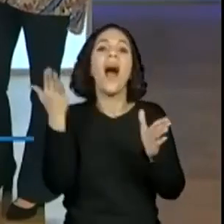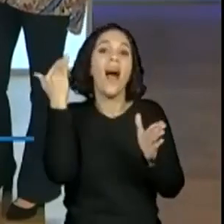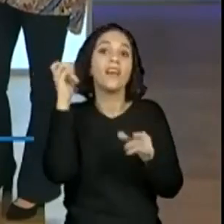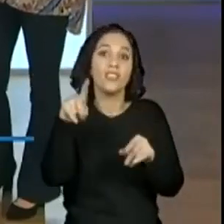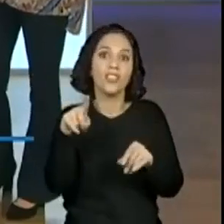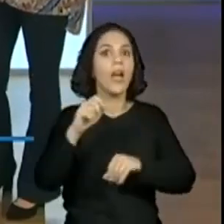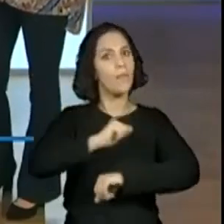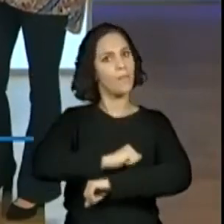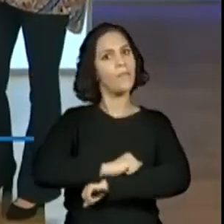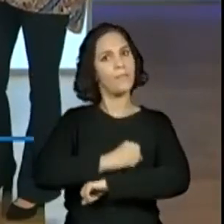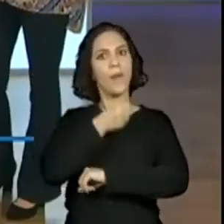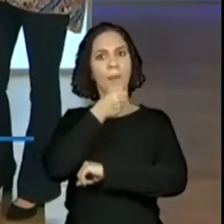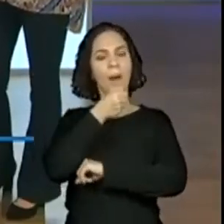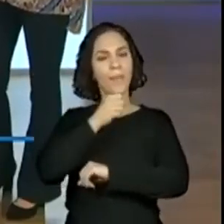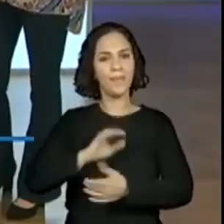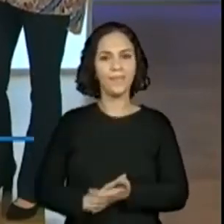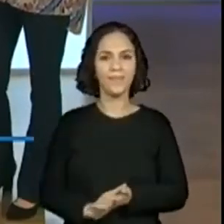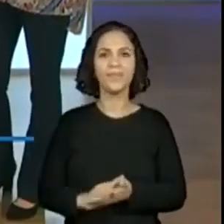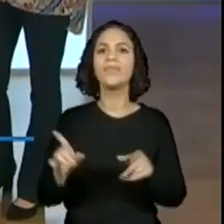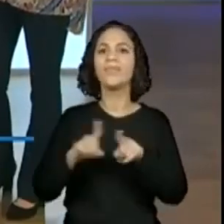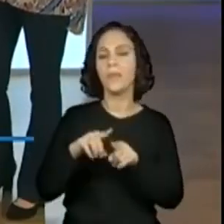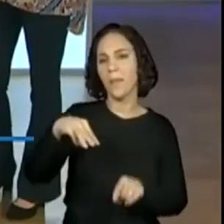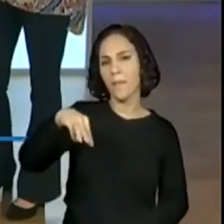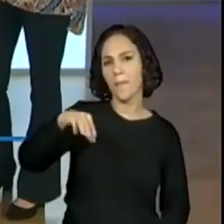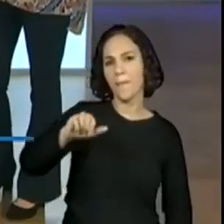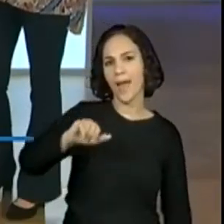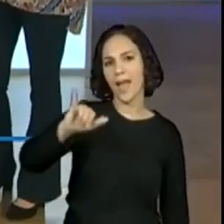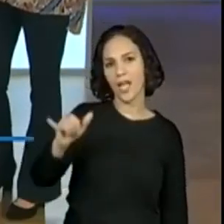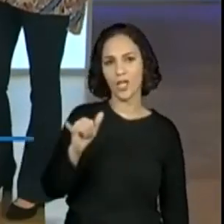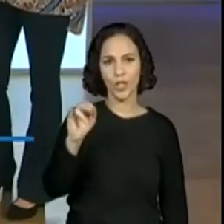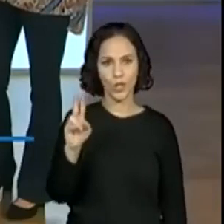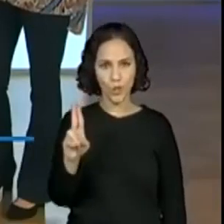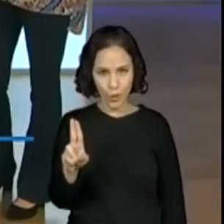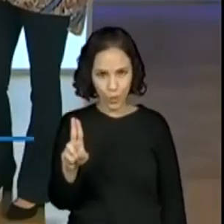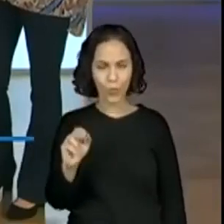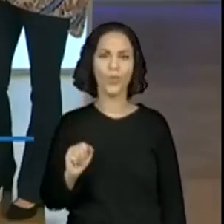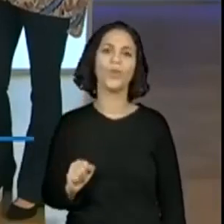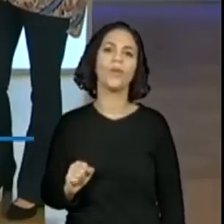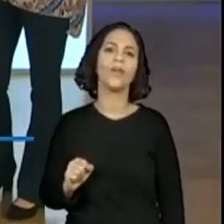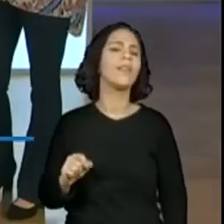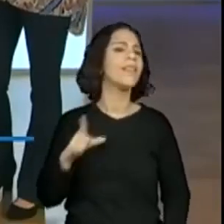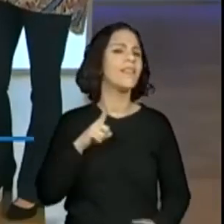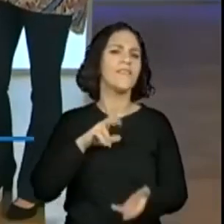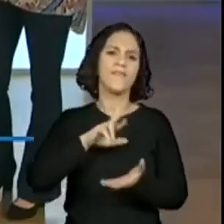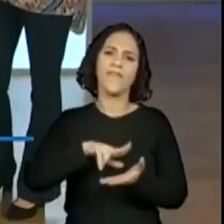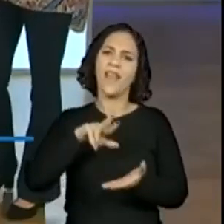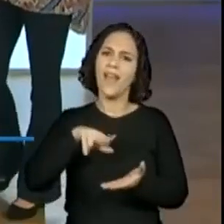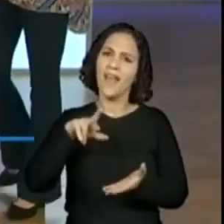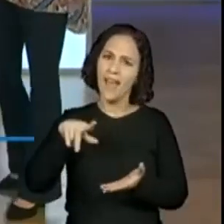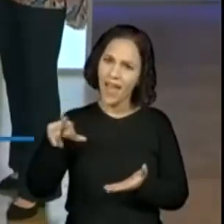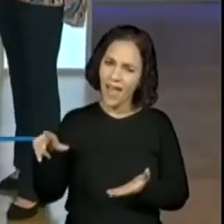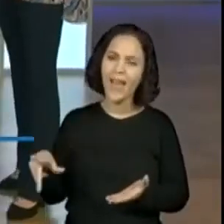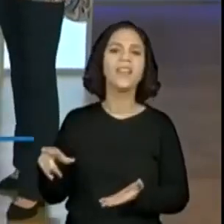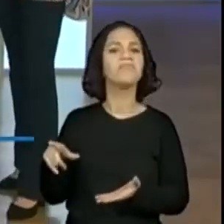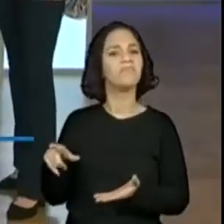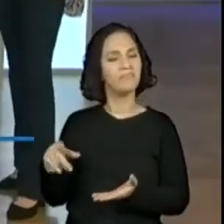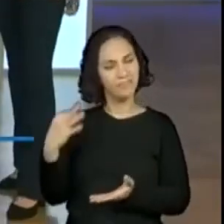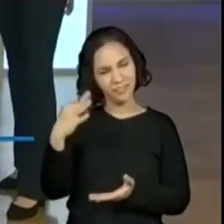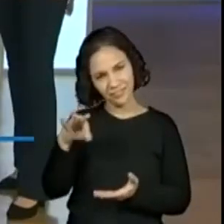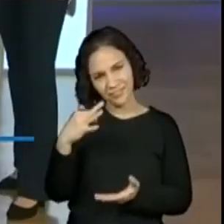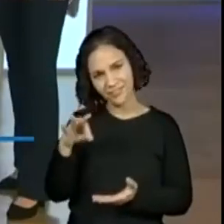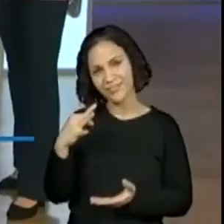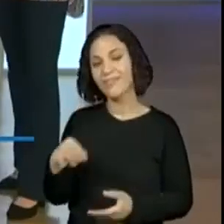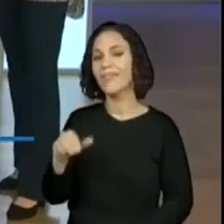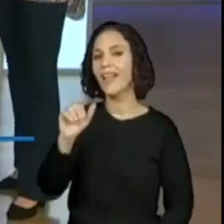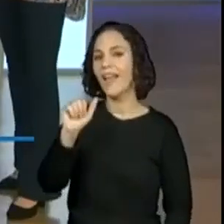professora tá colocando que os alunos dela estão falando da Maju então vários jornalistas que se dest bocard Eles já colocaram ali